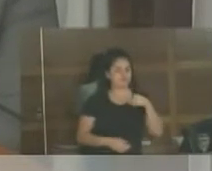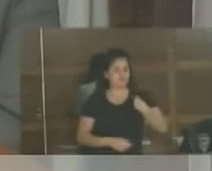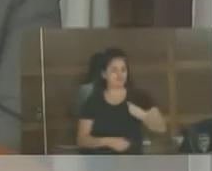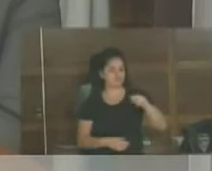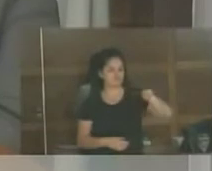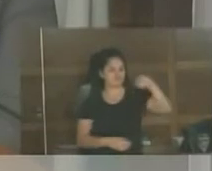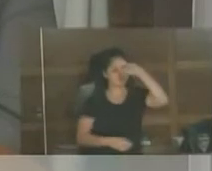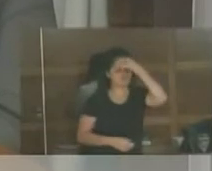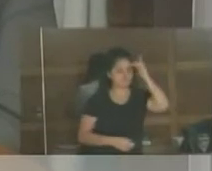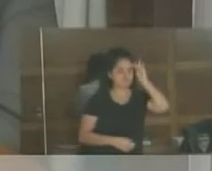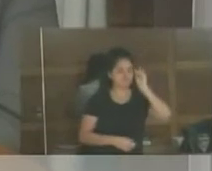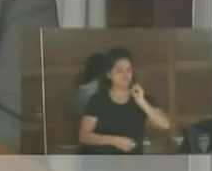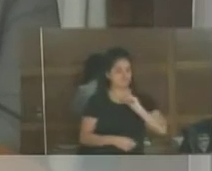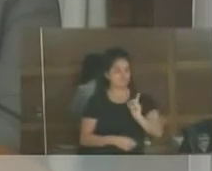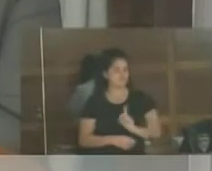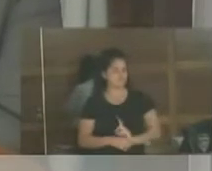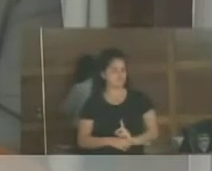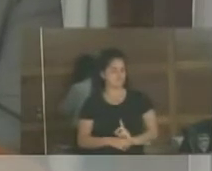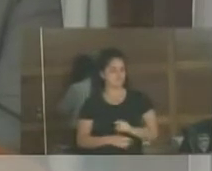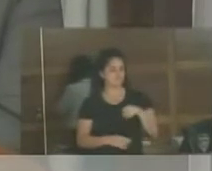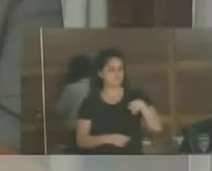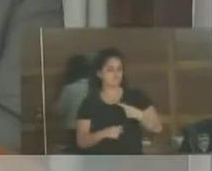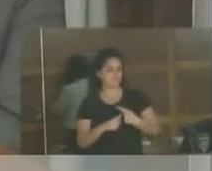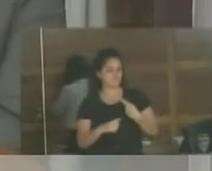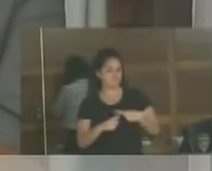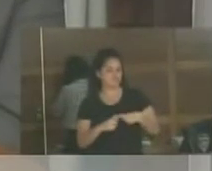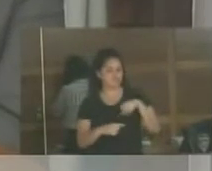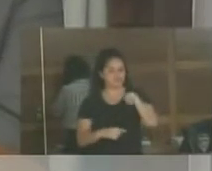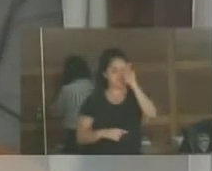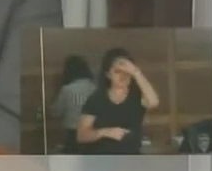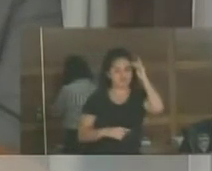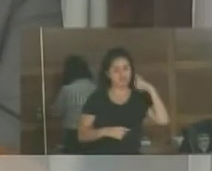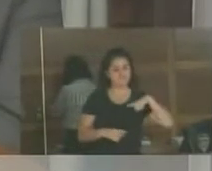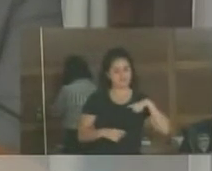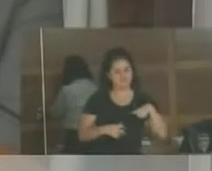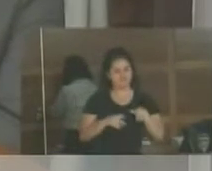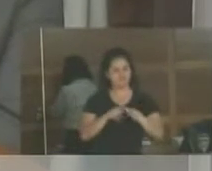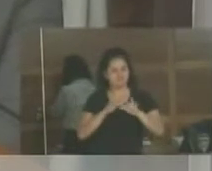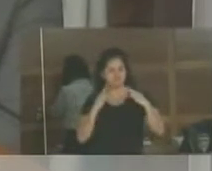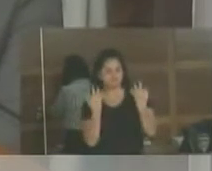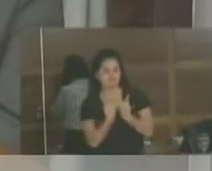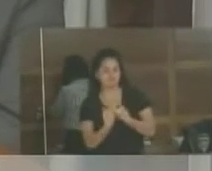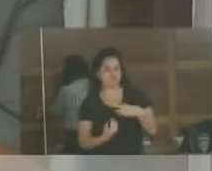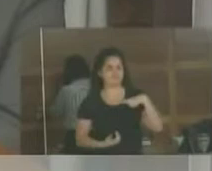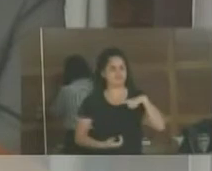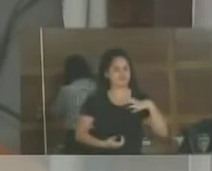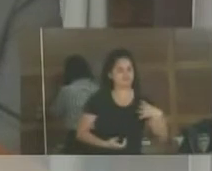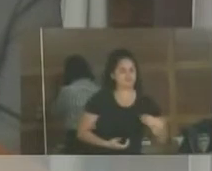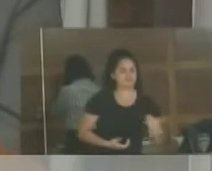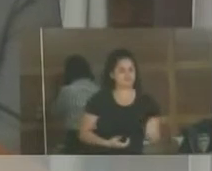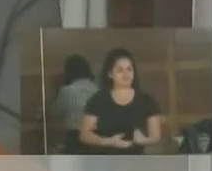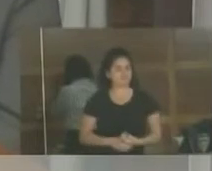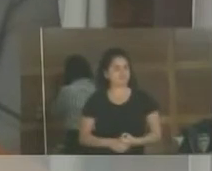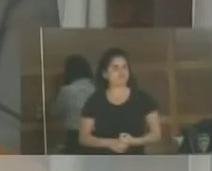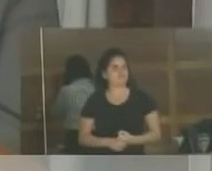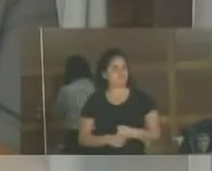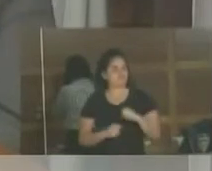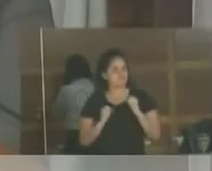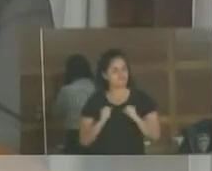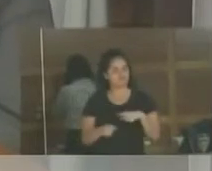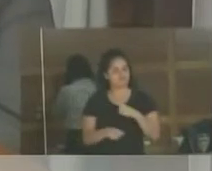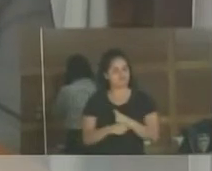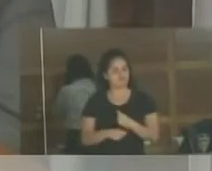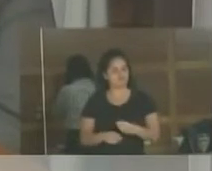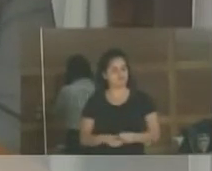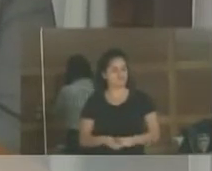não. Aqui a maioria das pessoas tem uma família, tem seus filhos, e isso pode acontecer e pode até, inclusive, estar acontecendo nesse exato momento dentro da